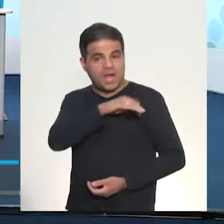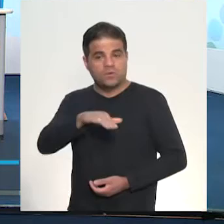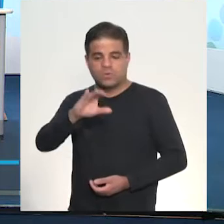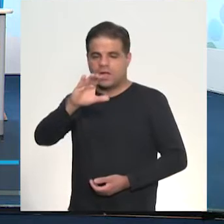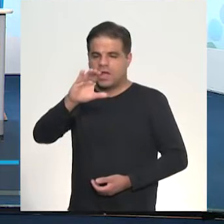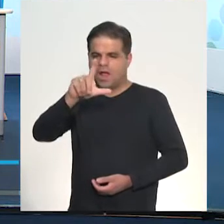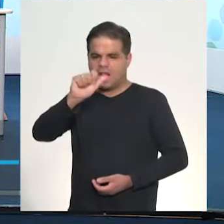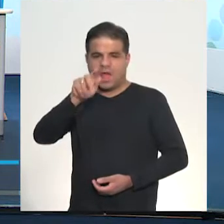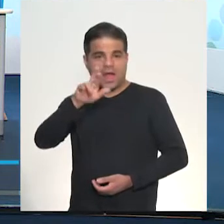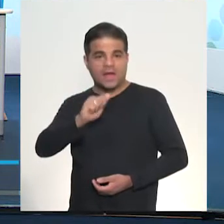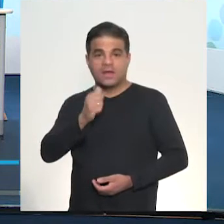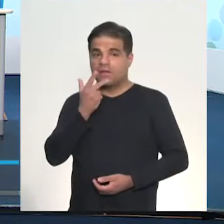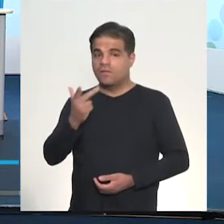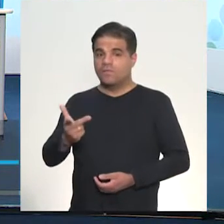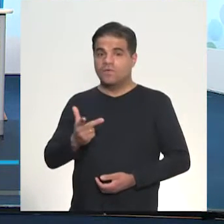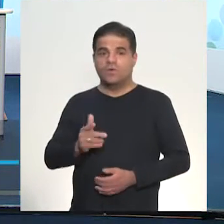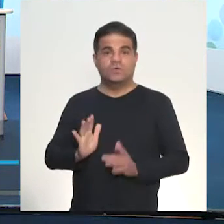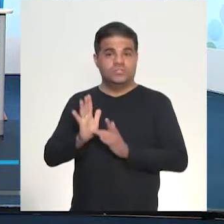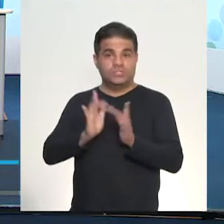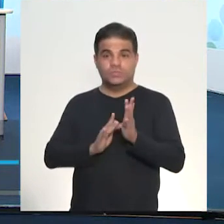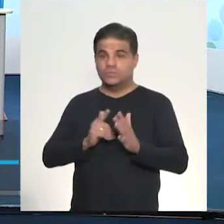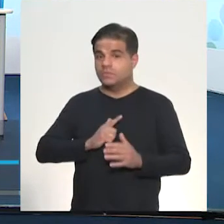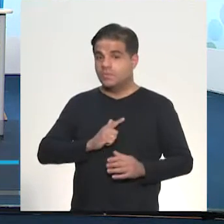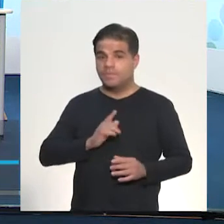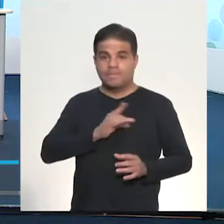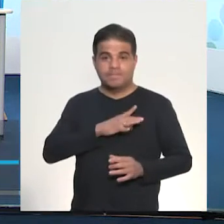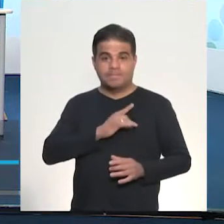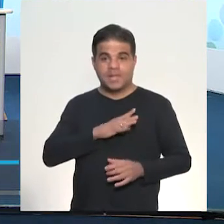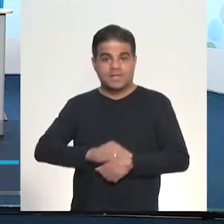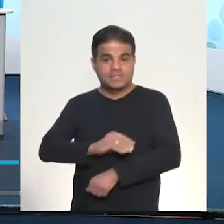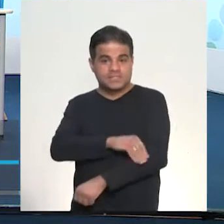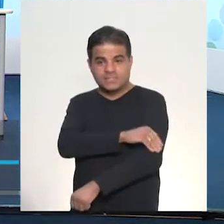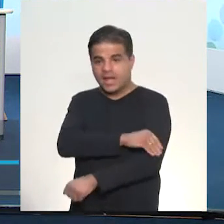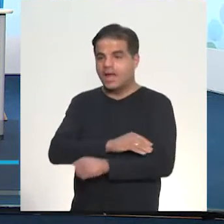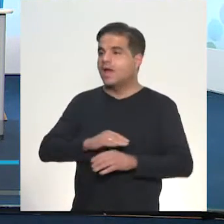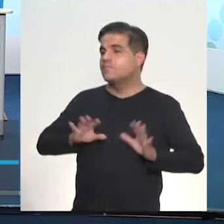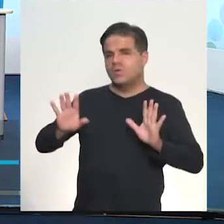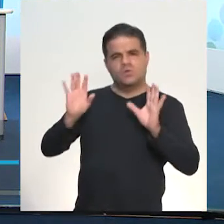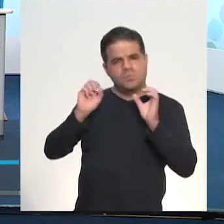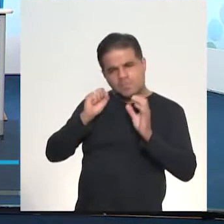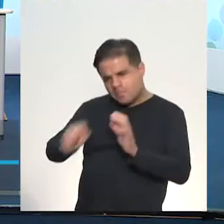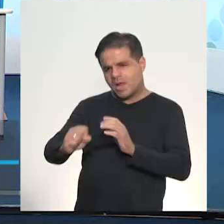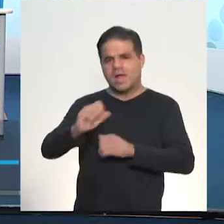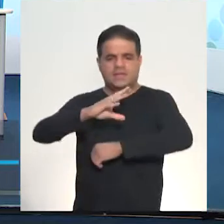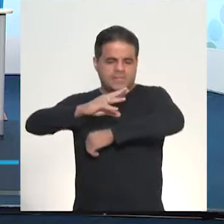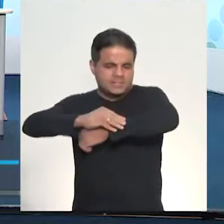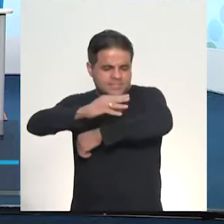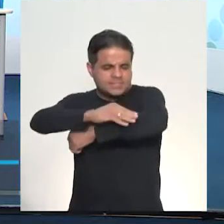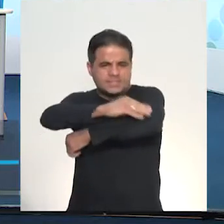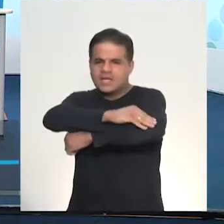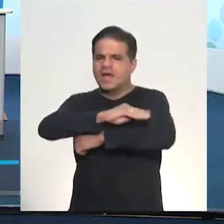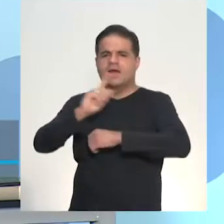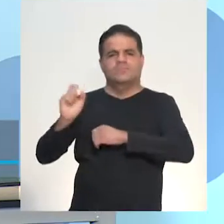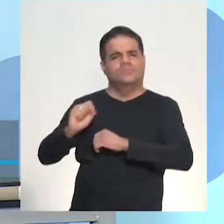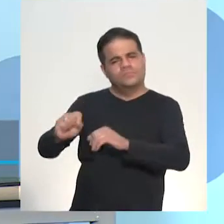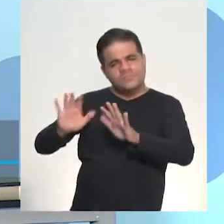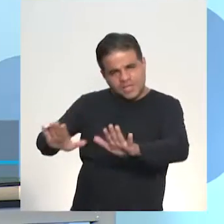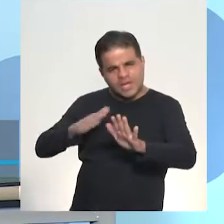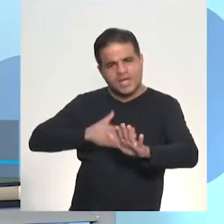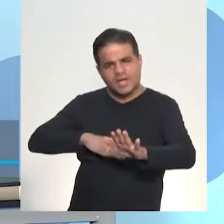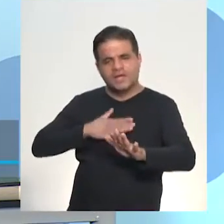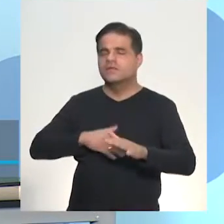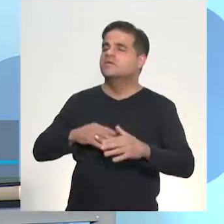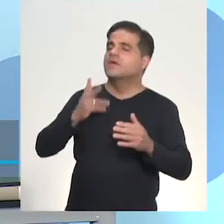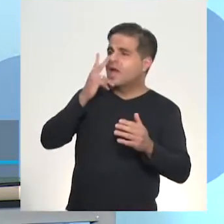antes do Pedro Miguel, colocou, Jesus, tenho medo de sapo. Mas não mata o sapinho, mas não. eles Deixa são ele aí importantes. tranquilo, porque eles são importantes. Aí eu vou te fazer uma pergunta, você